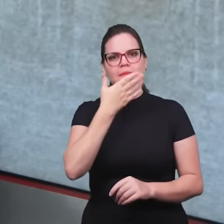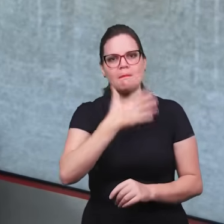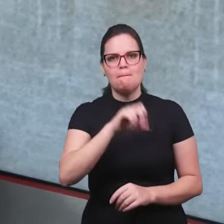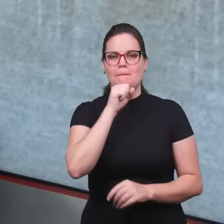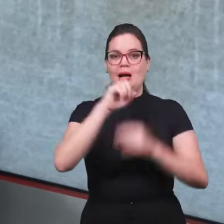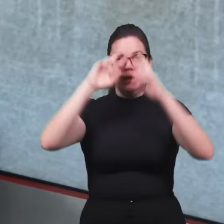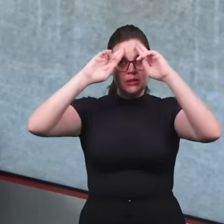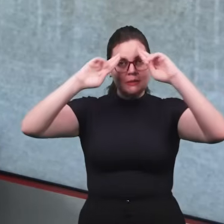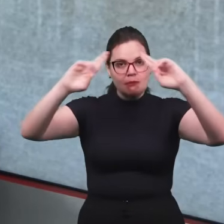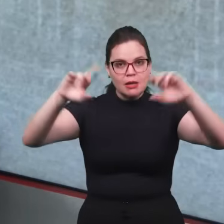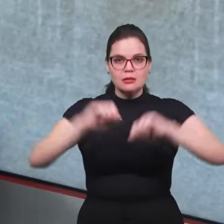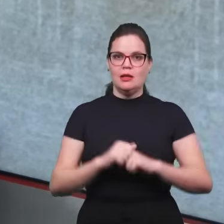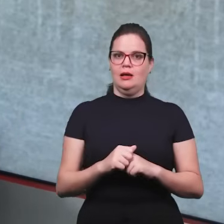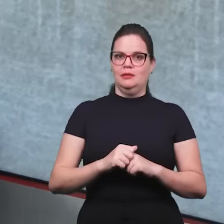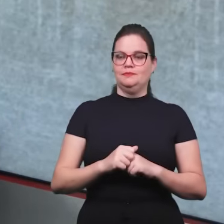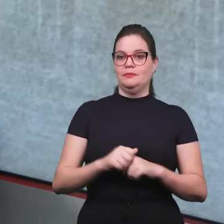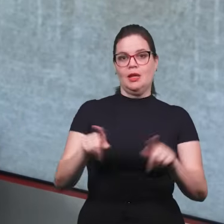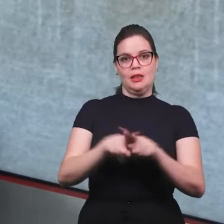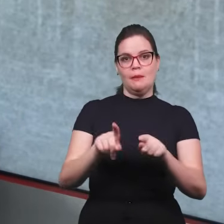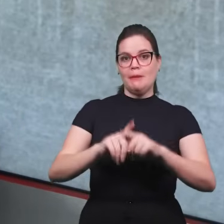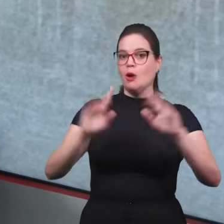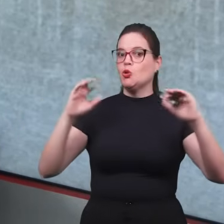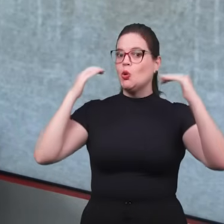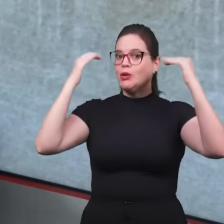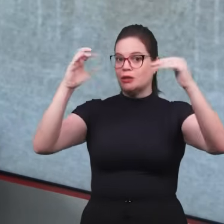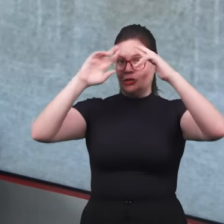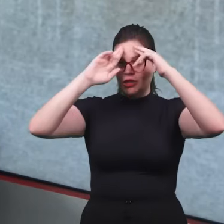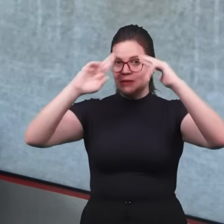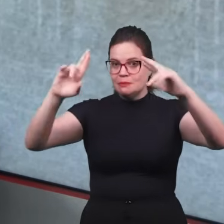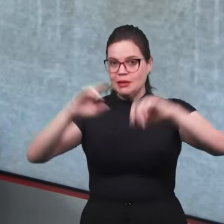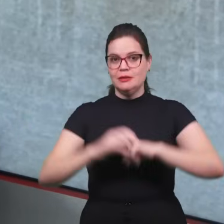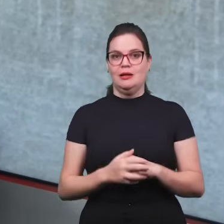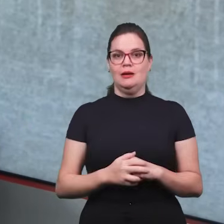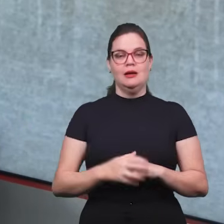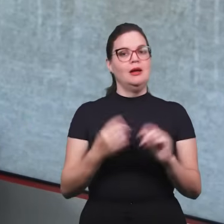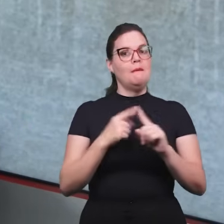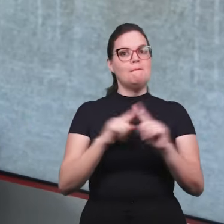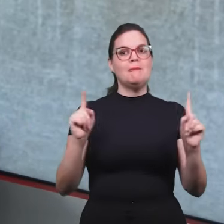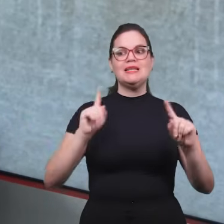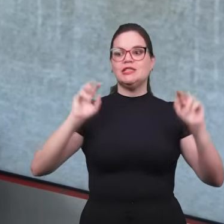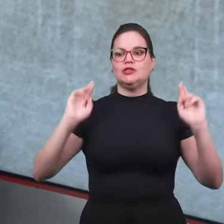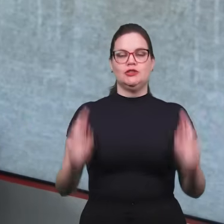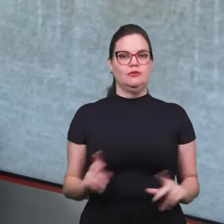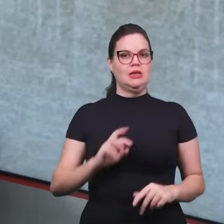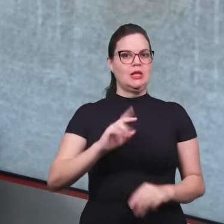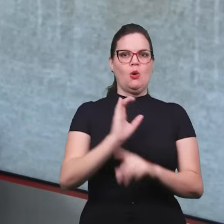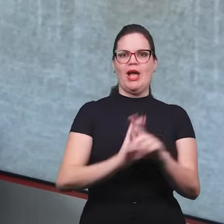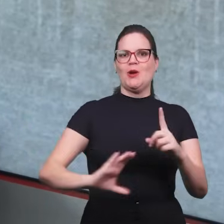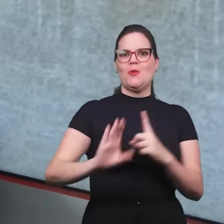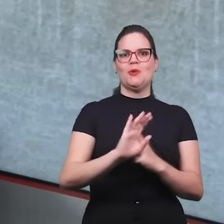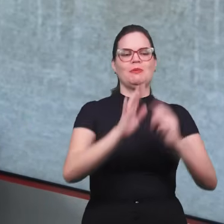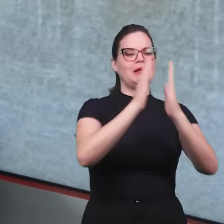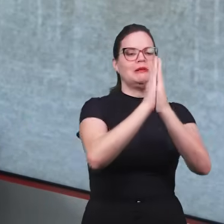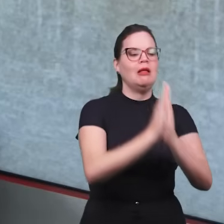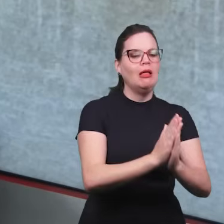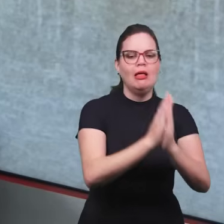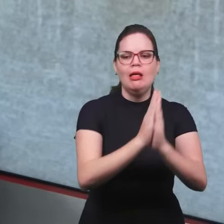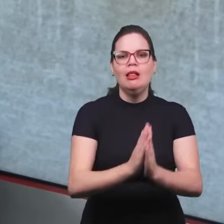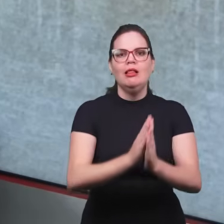é essencialmente diferente de culto. Não envolve oração ou mediação